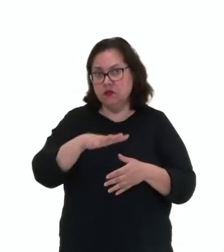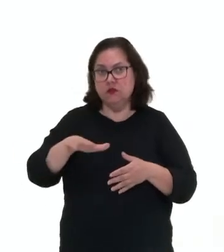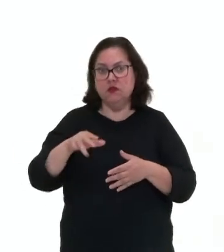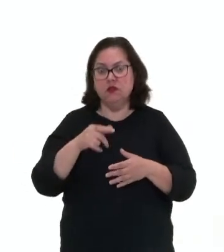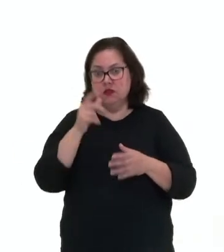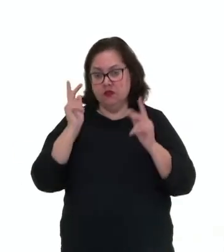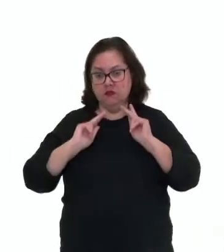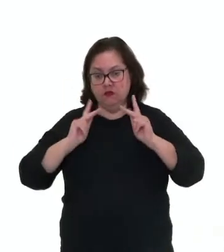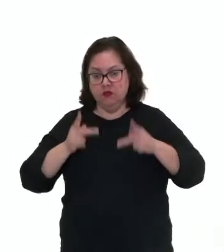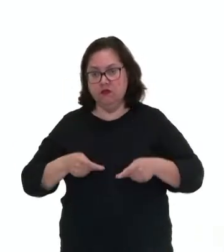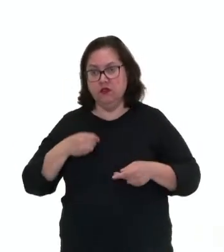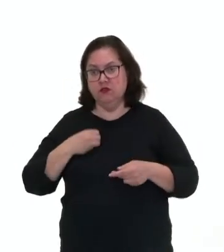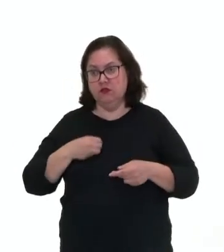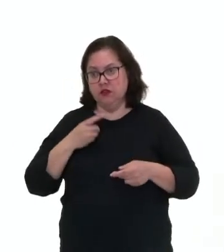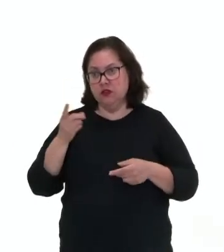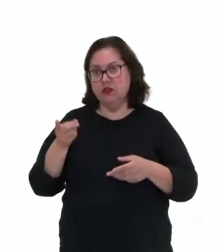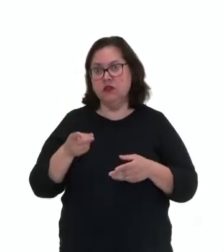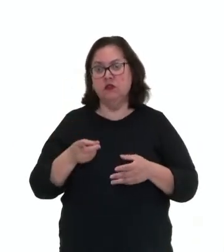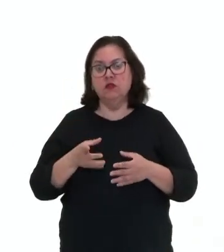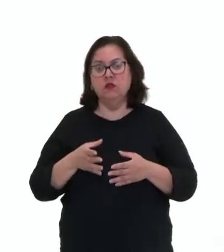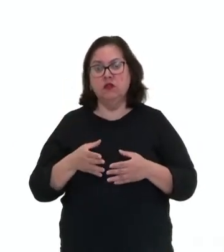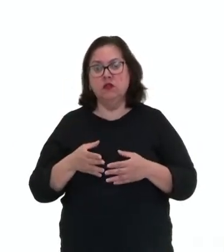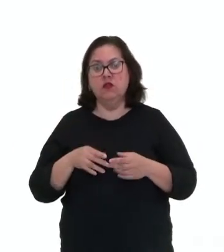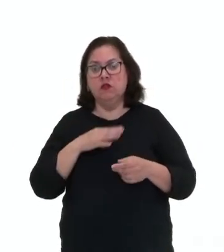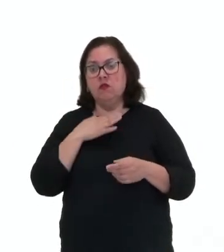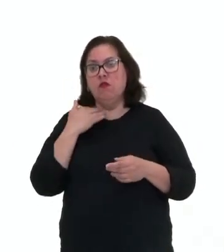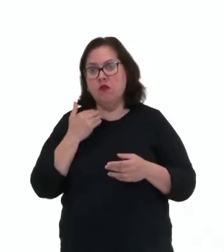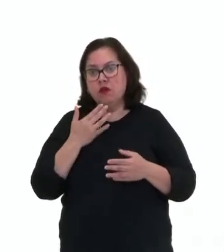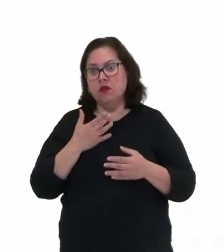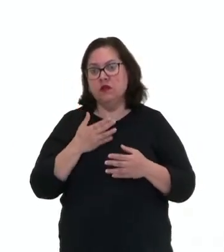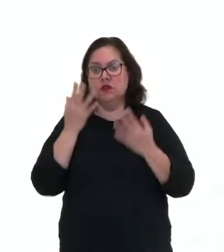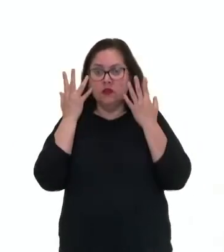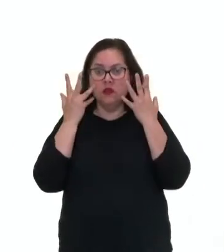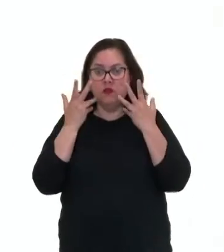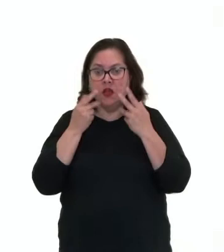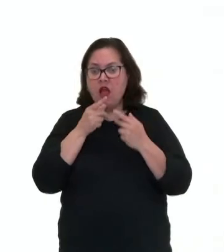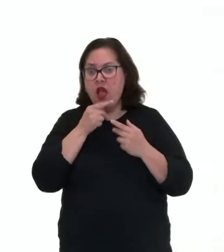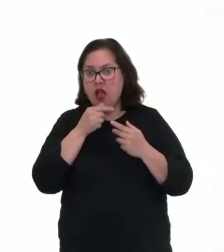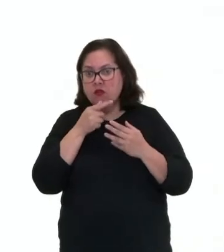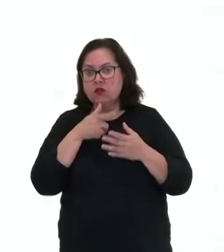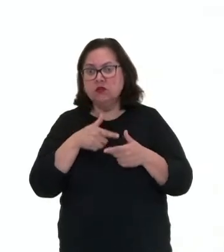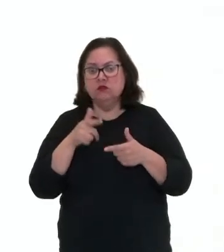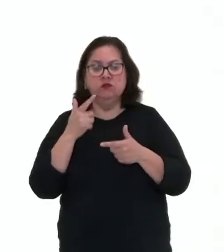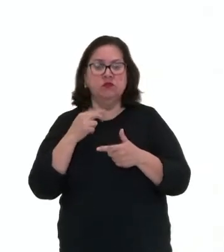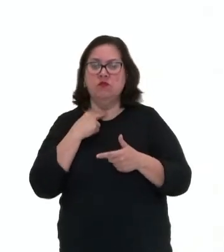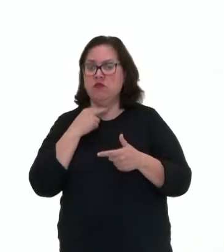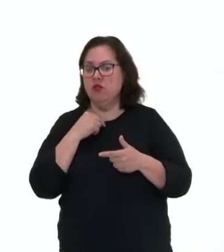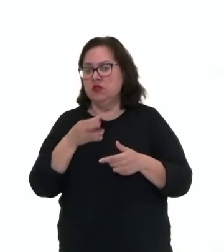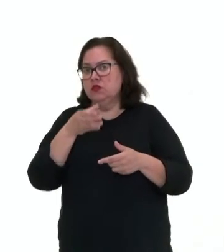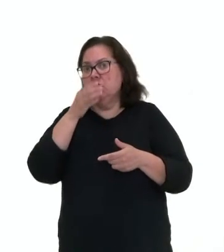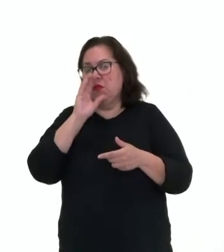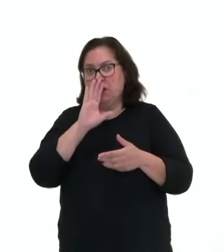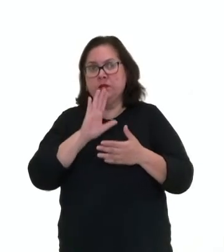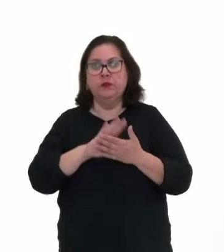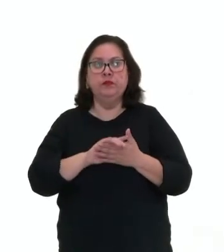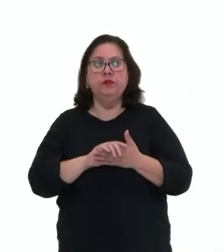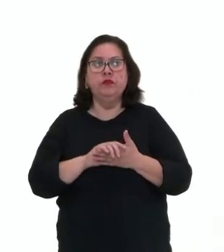seres vivos que vivem ali, ocasiona a morte de animais, a água torna-se imprópria para